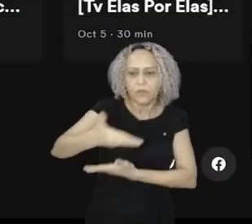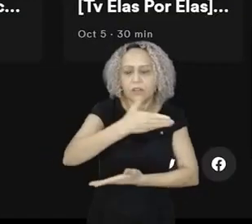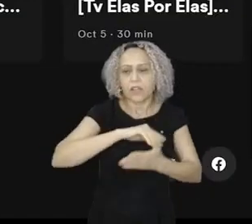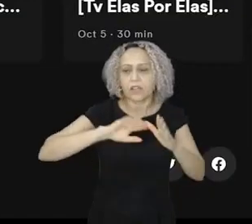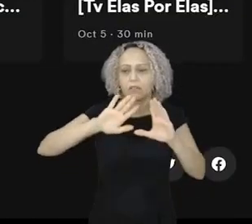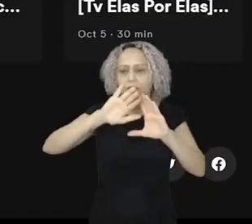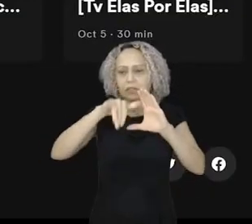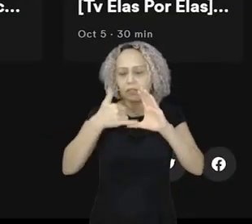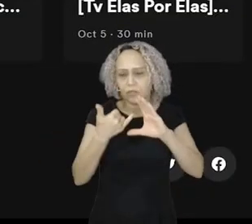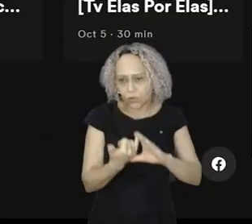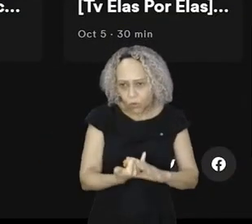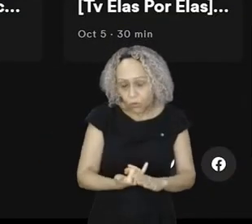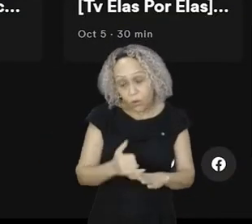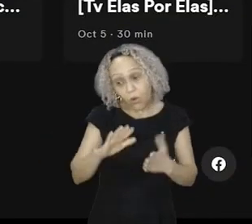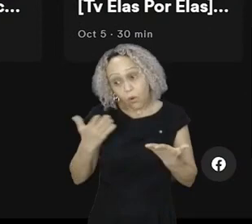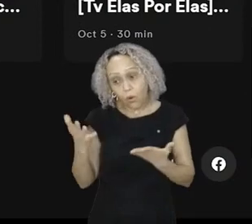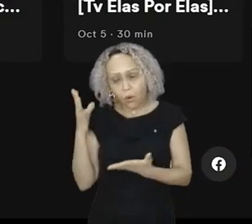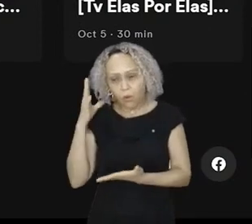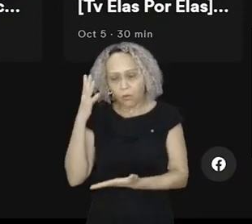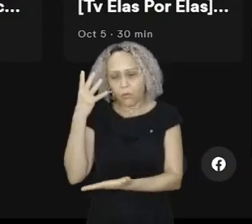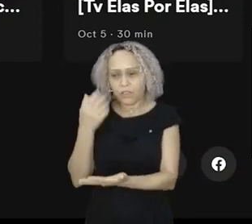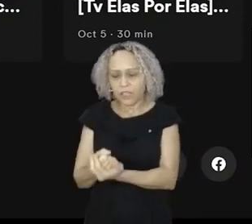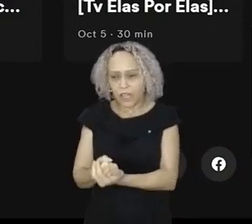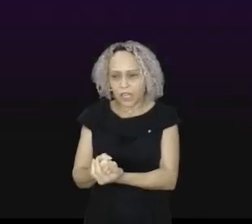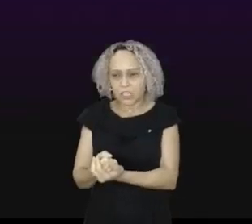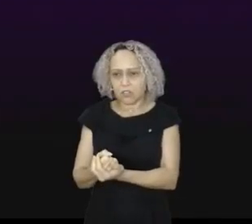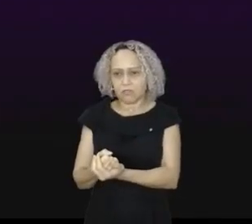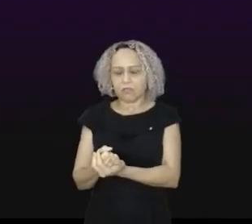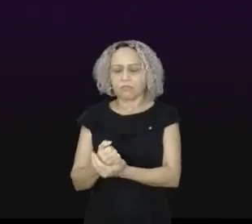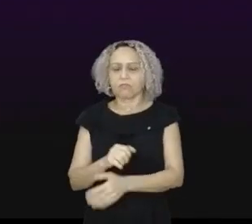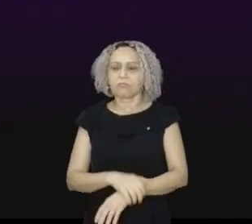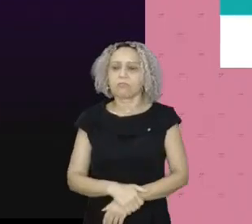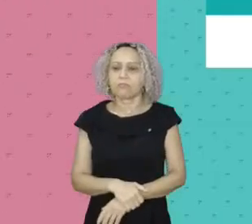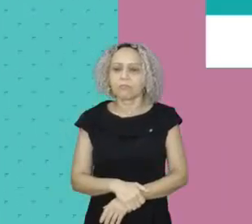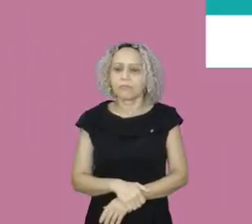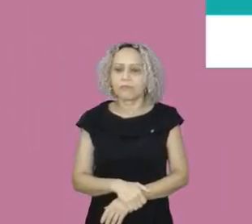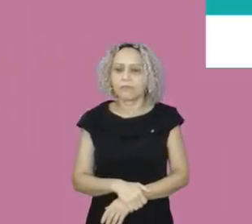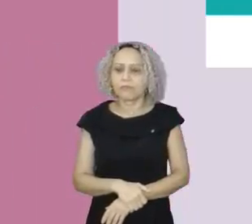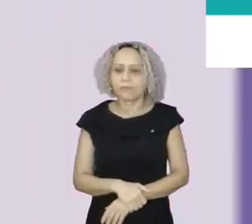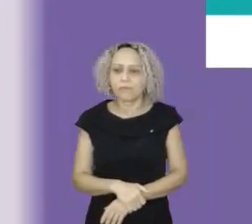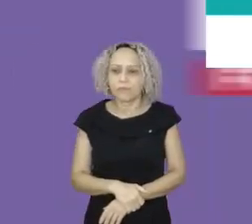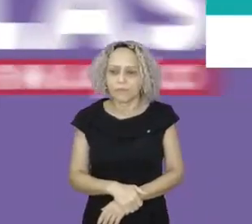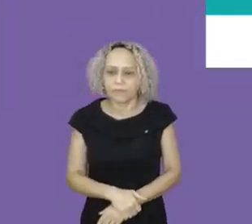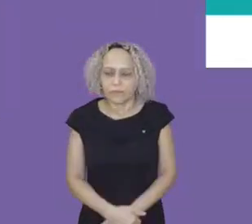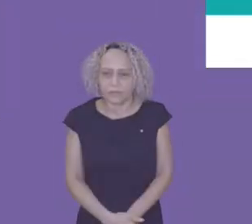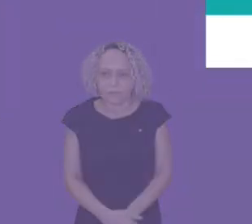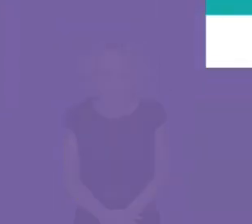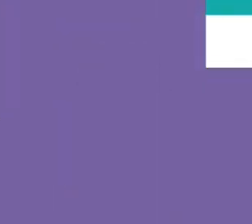YouTube ou em formato de podcast no Spotify.